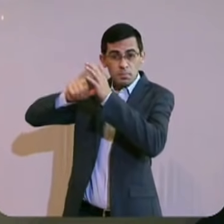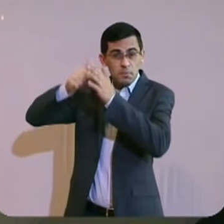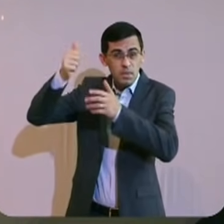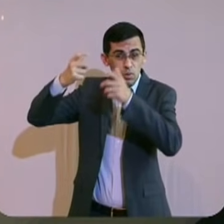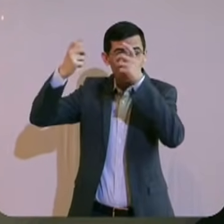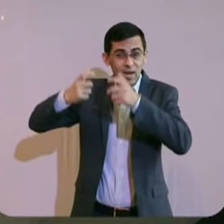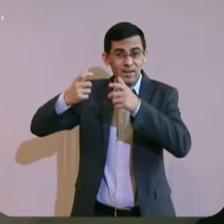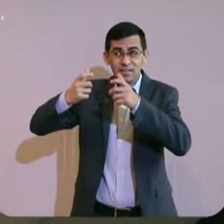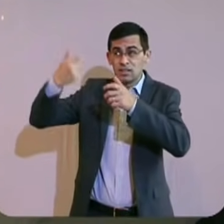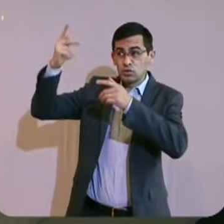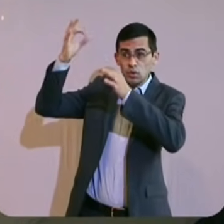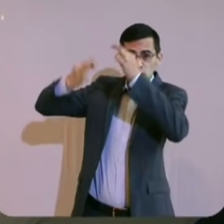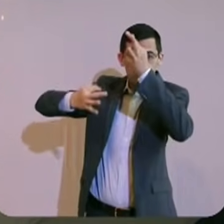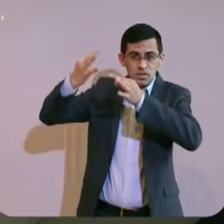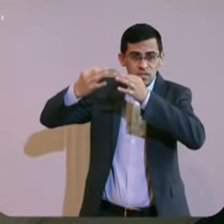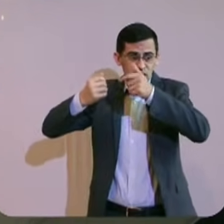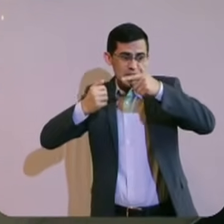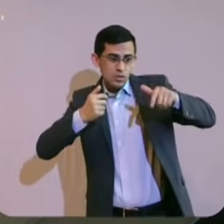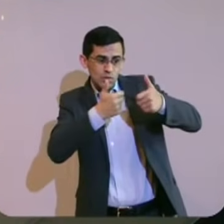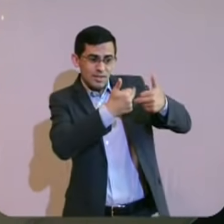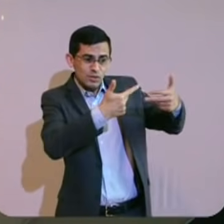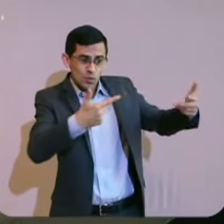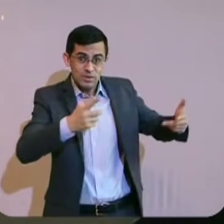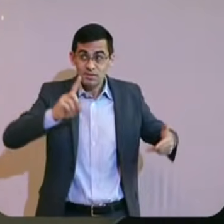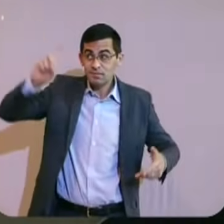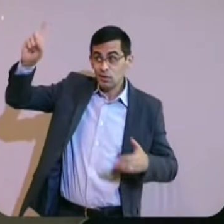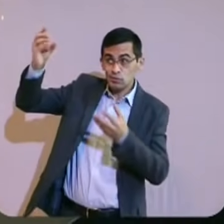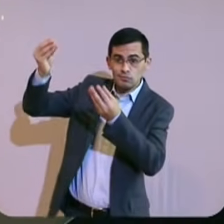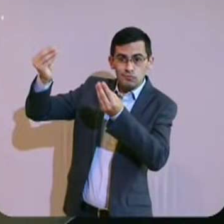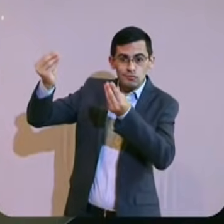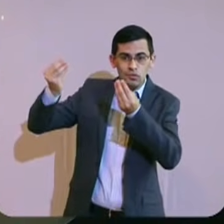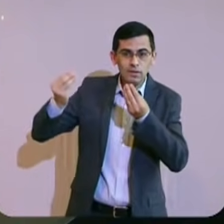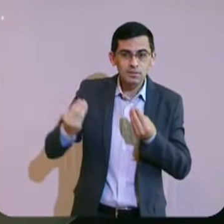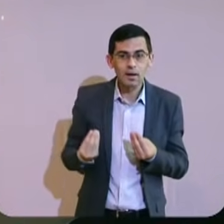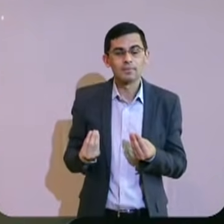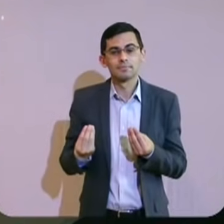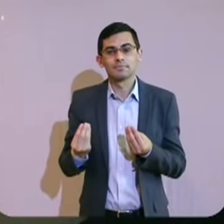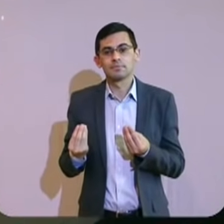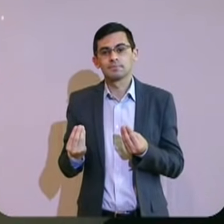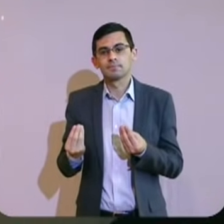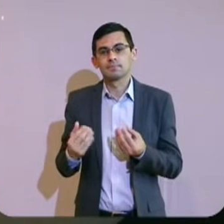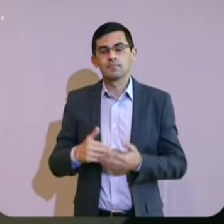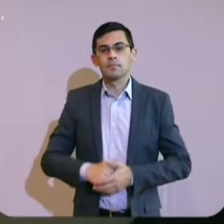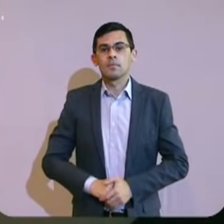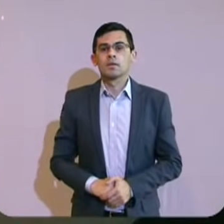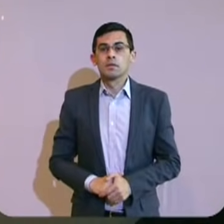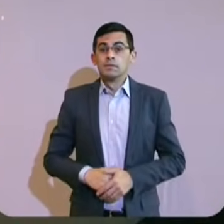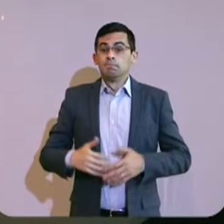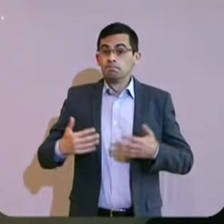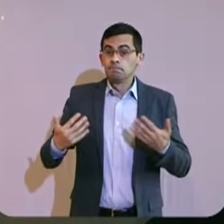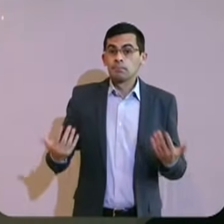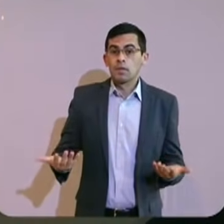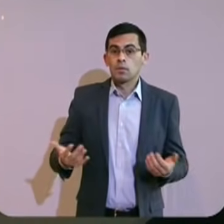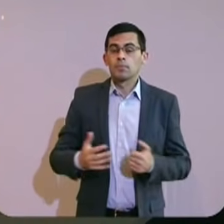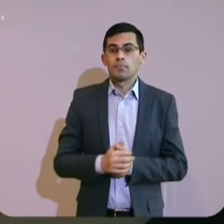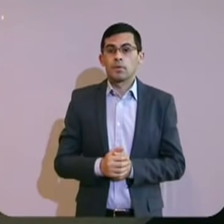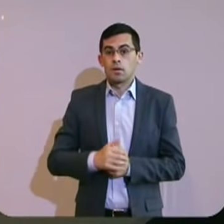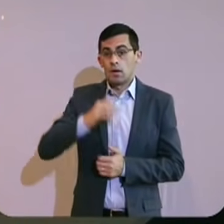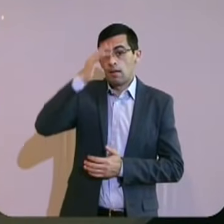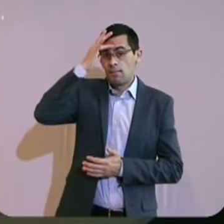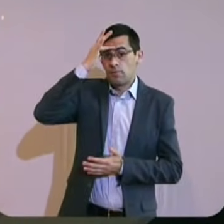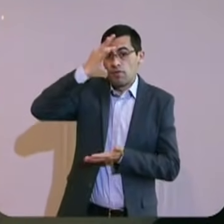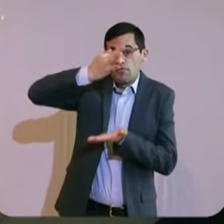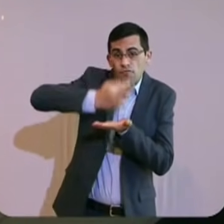e o quê? Todas as outras coisas vos serão acrescentadas. Então, a